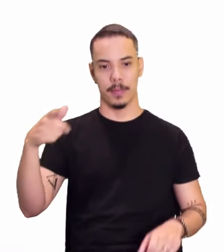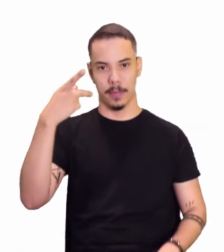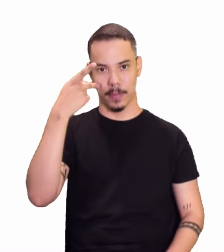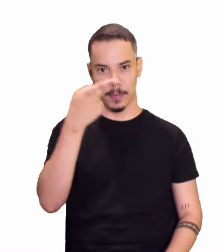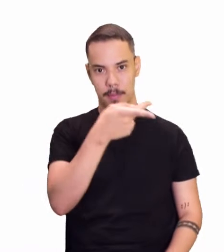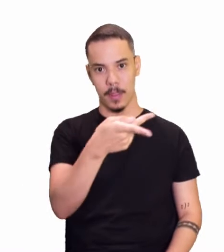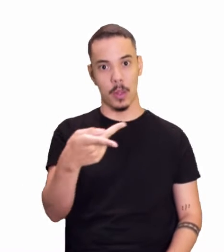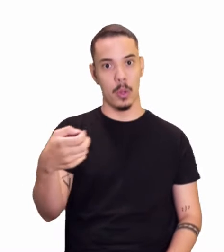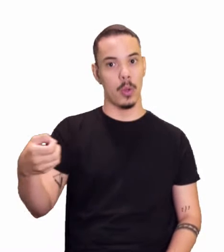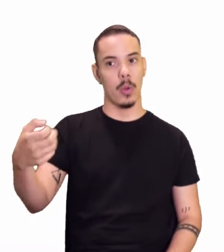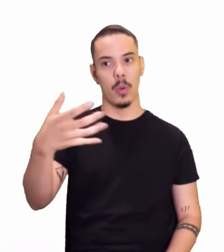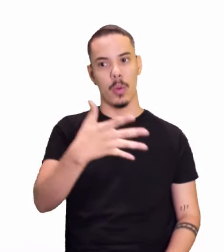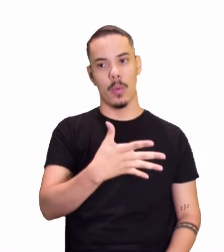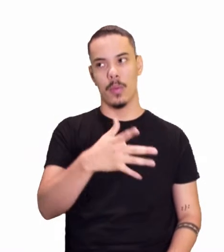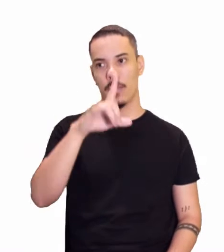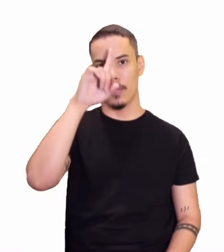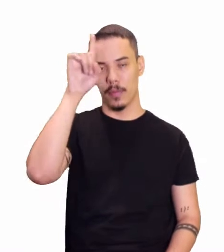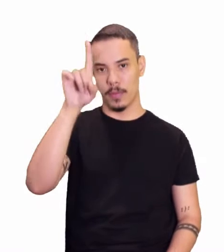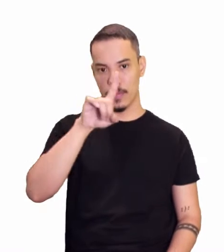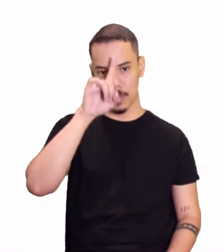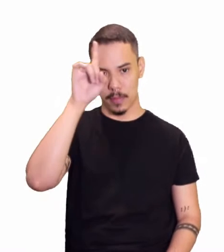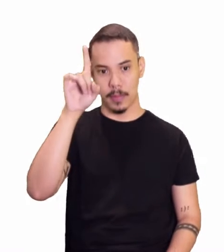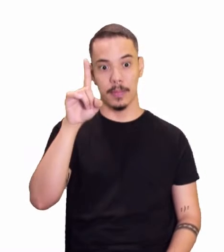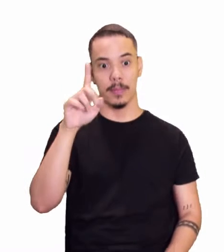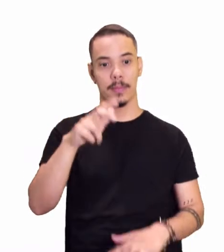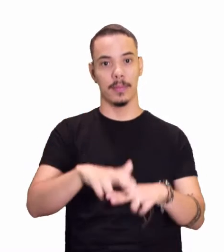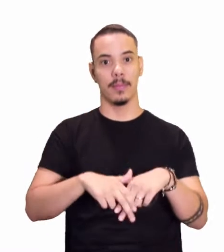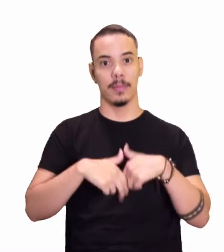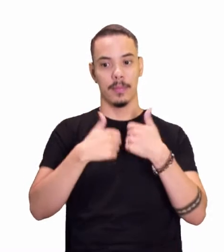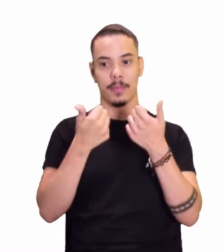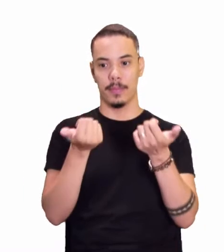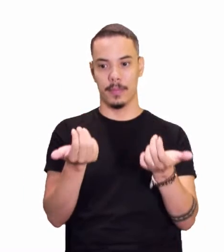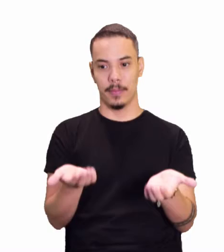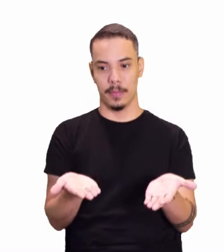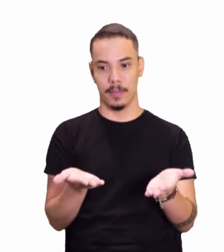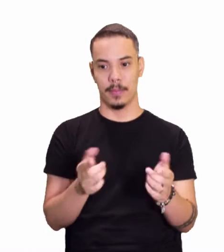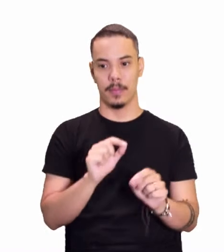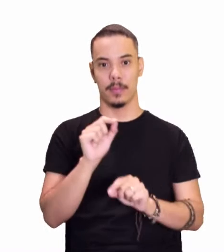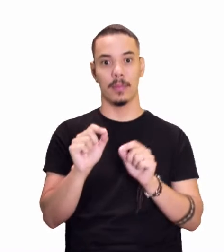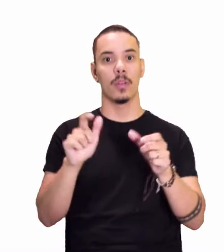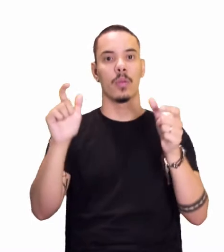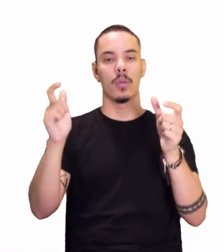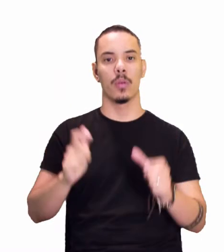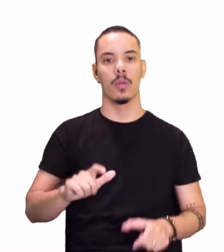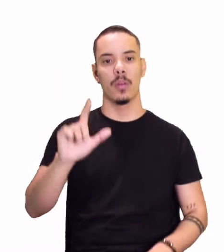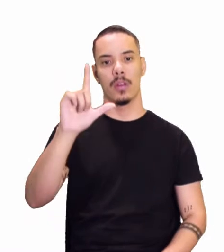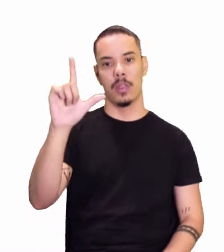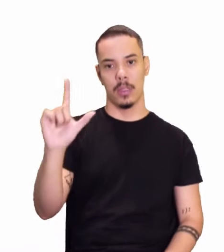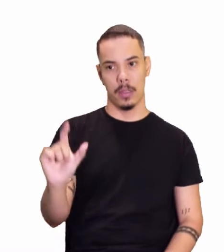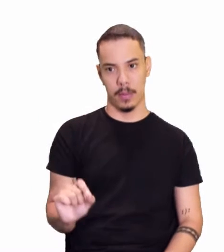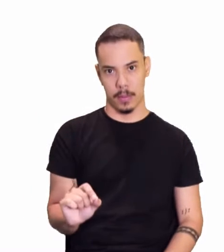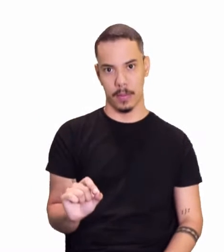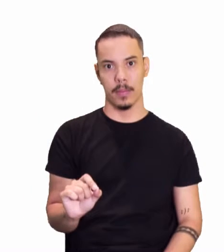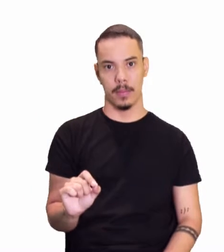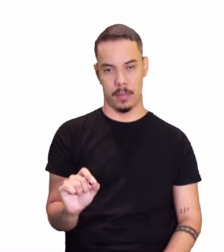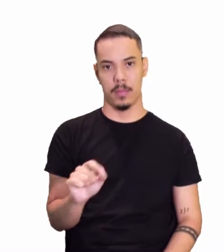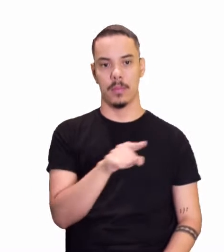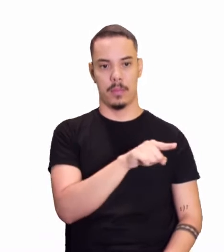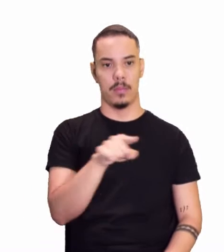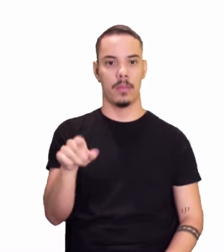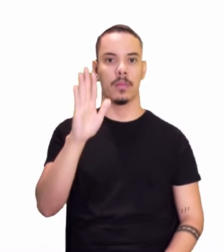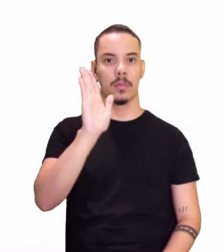procurando novas ideias e trouxeram lá da Itália, né, que você